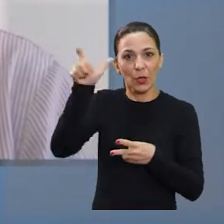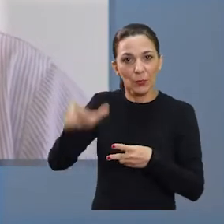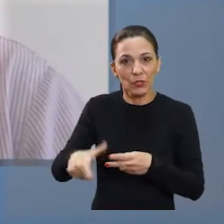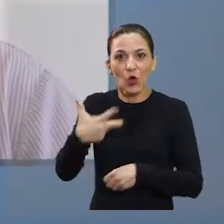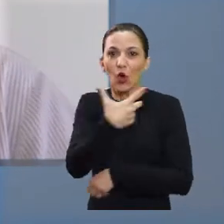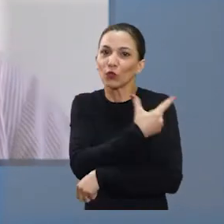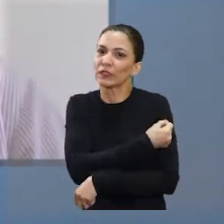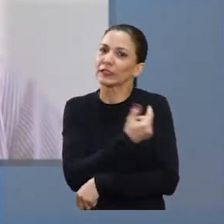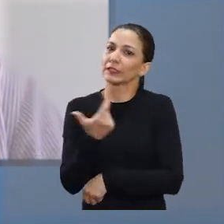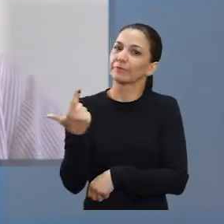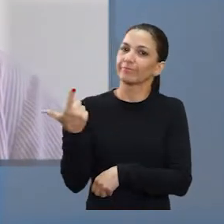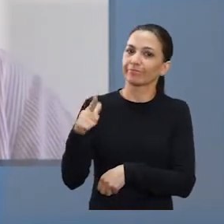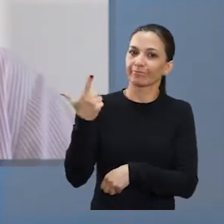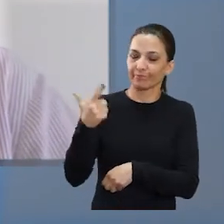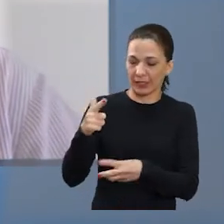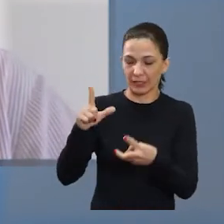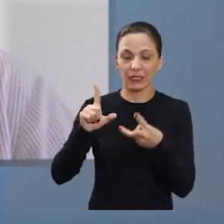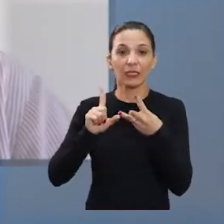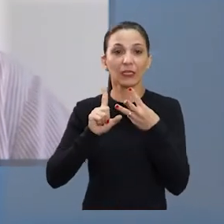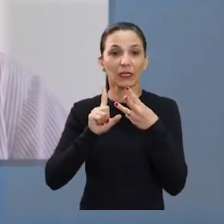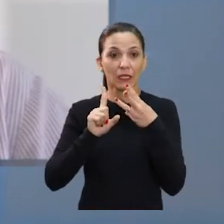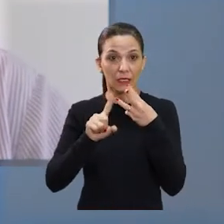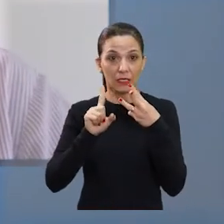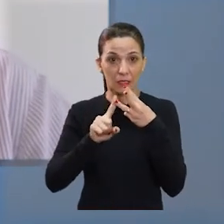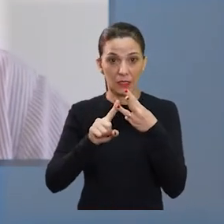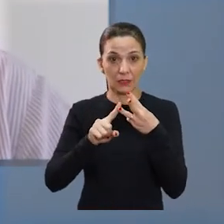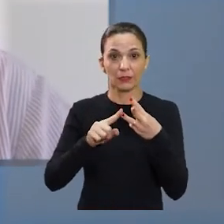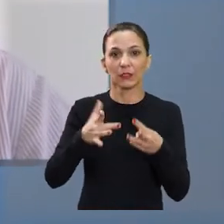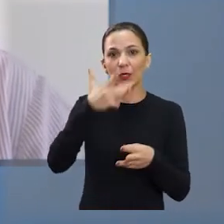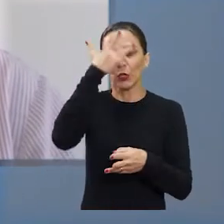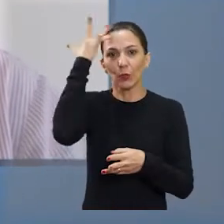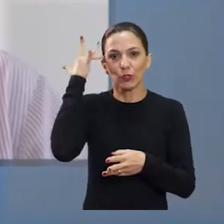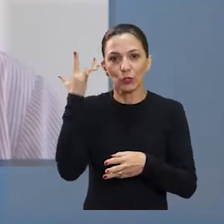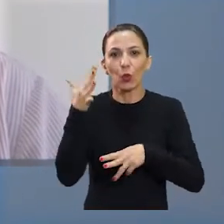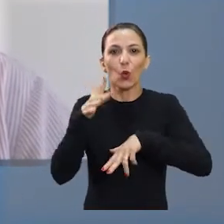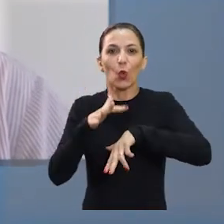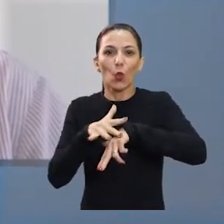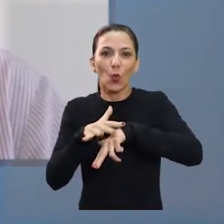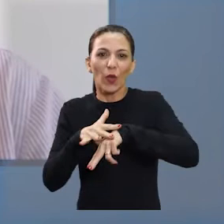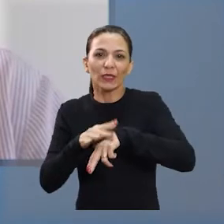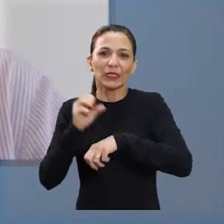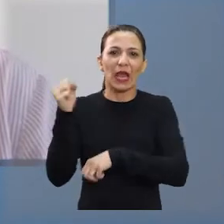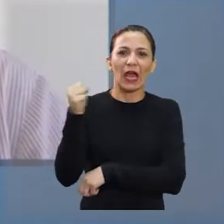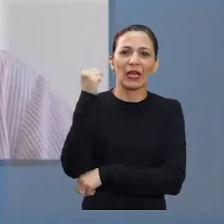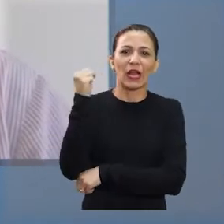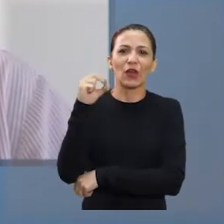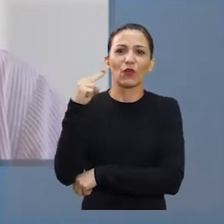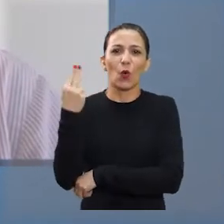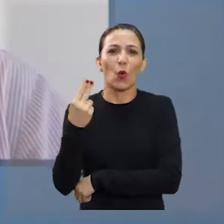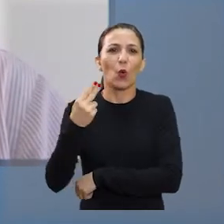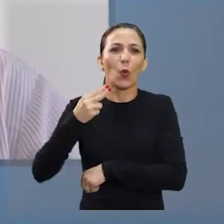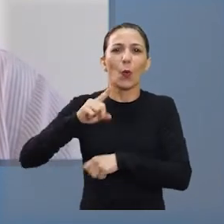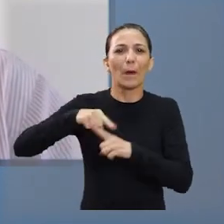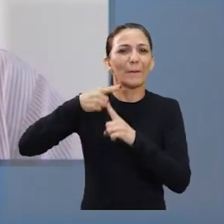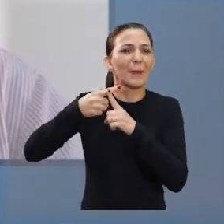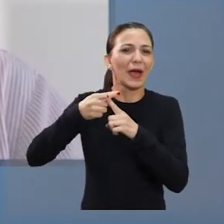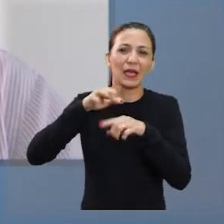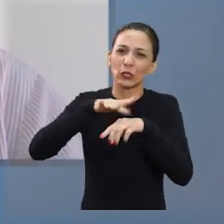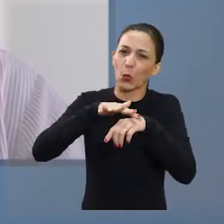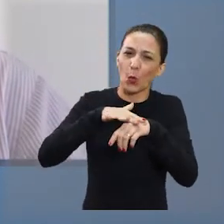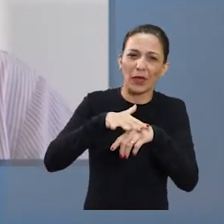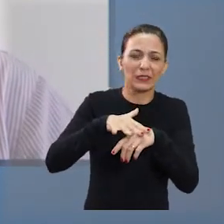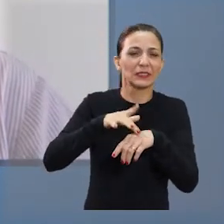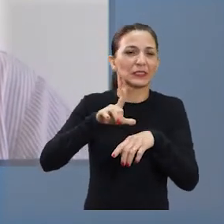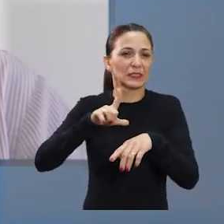Como sempre foi, aqueles não vacinados, tá? Imunocomprometidos ou com doenças,